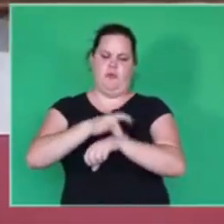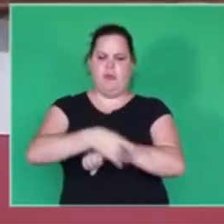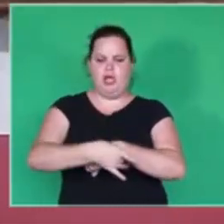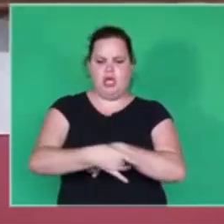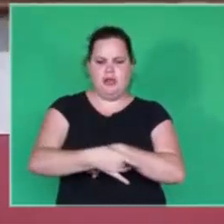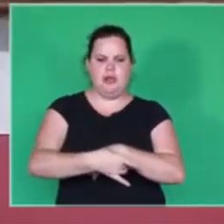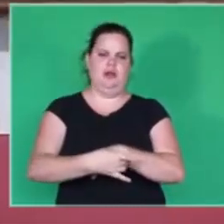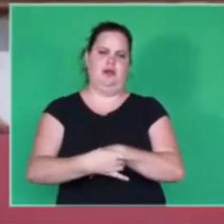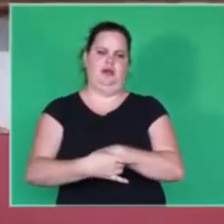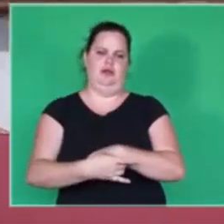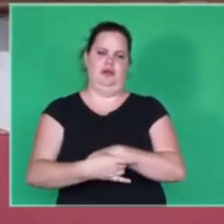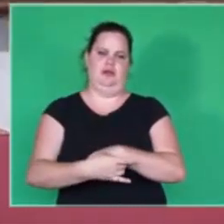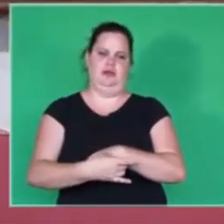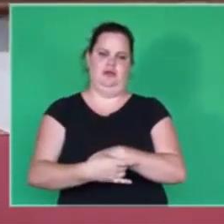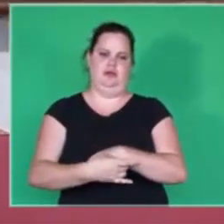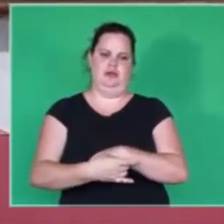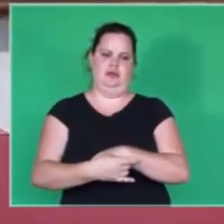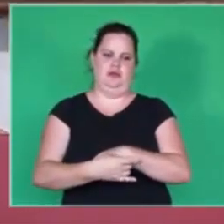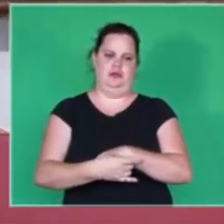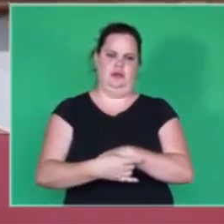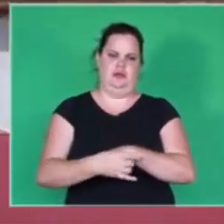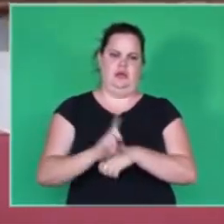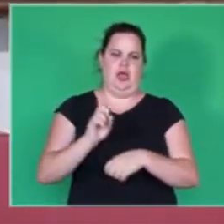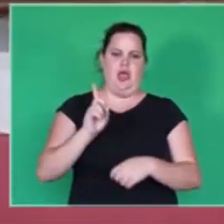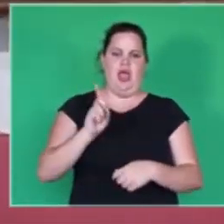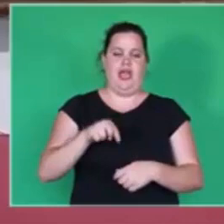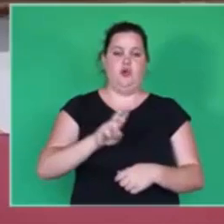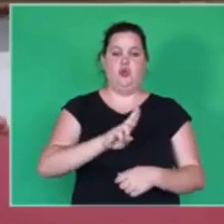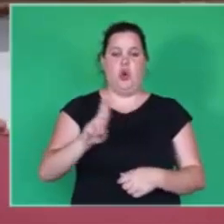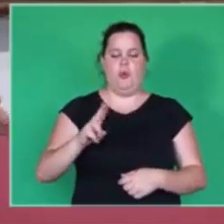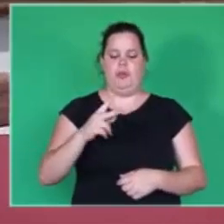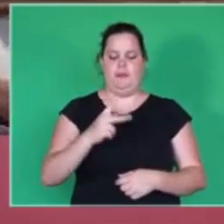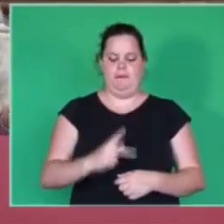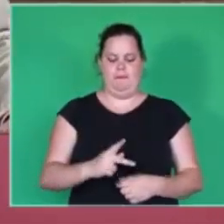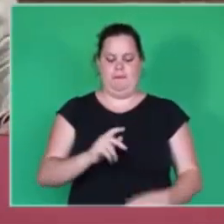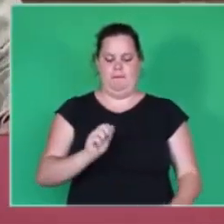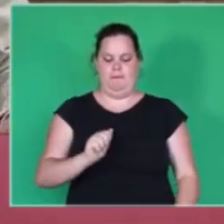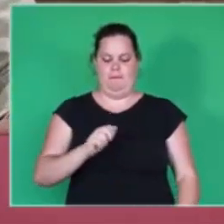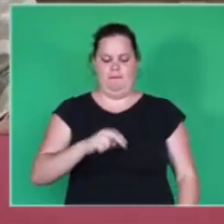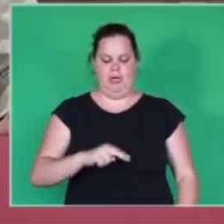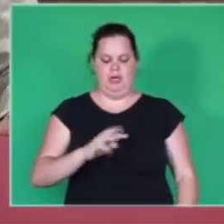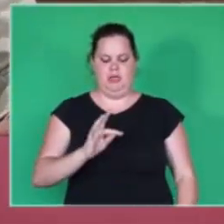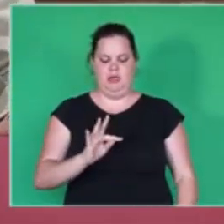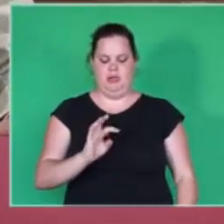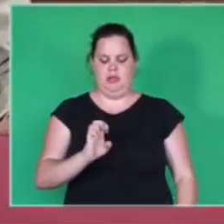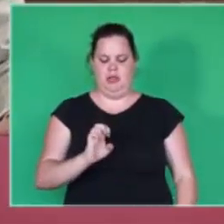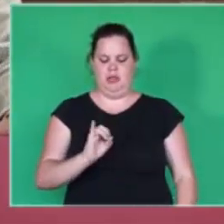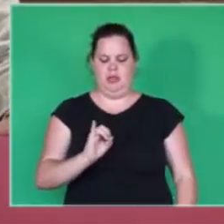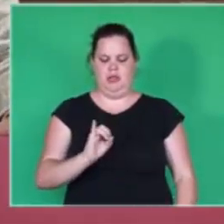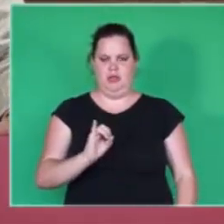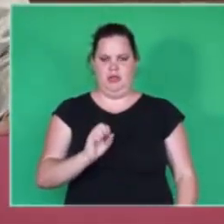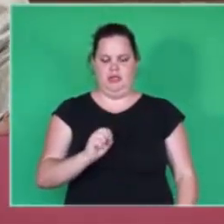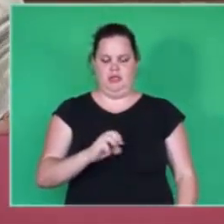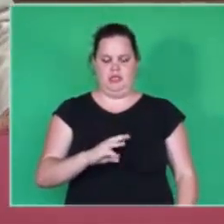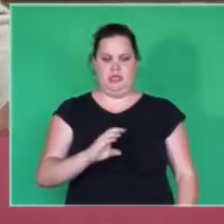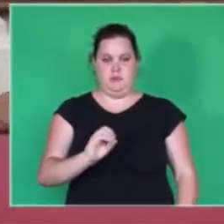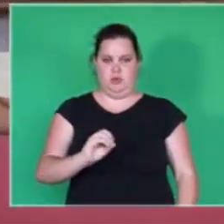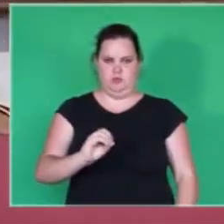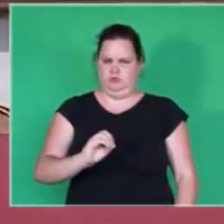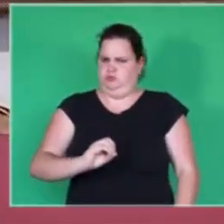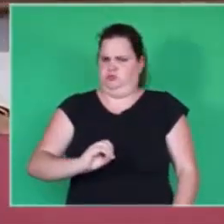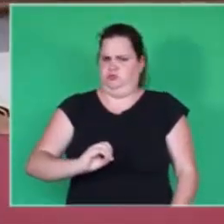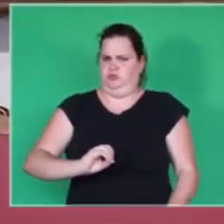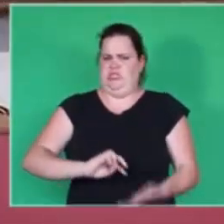sabedoria da formiga. Isso se chama panteísmo. Isto não quer dizer nada a respeito